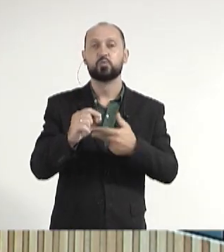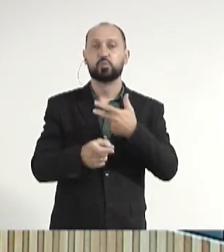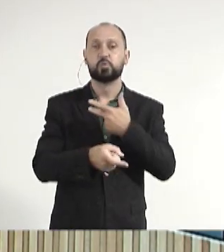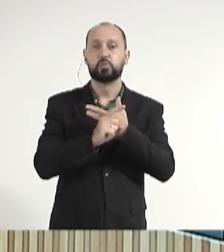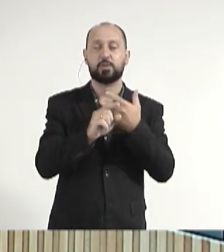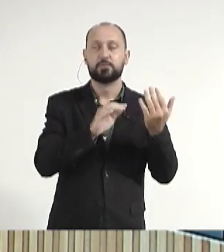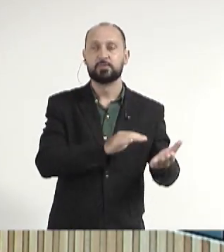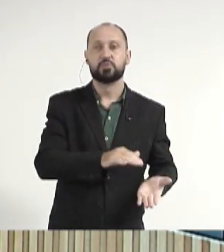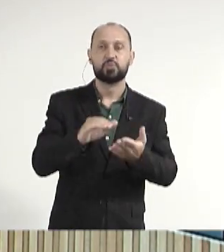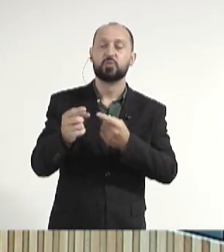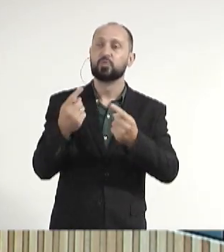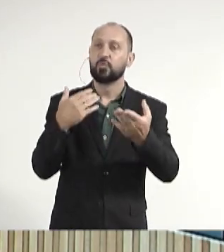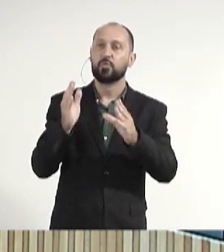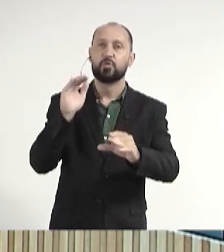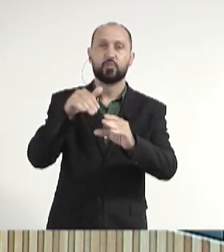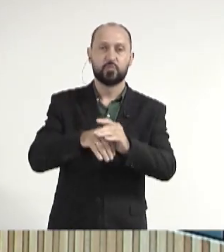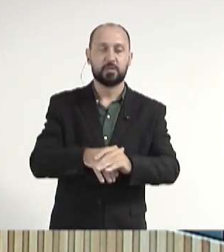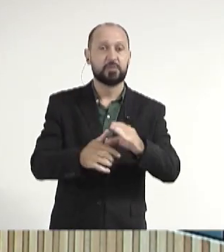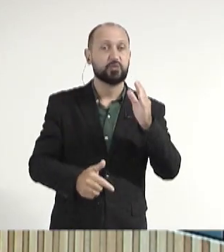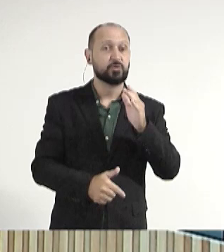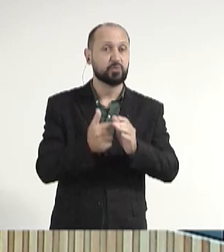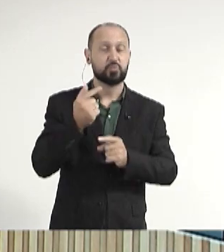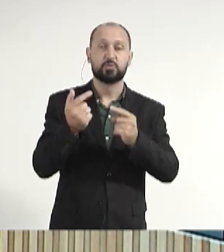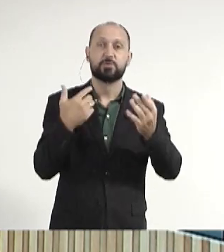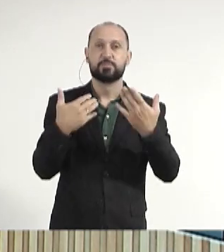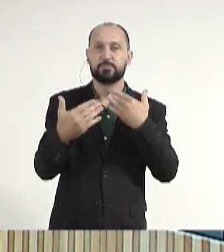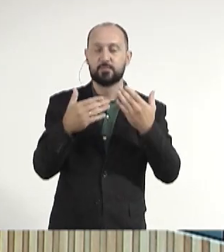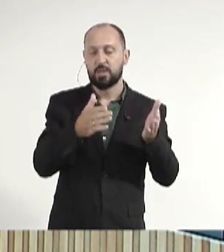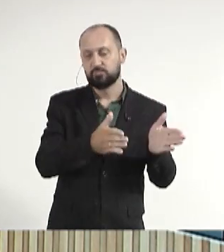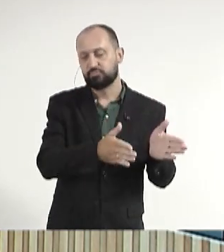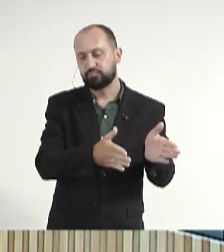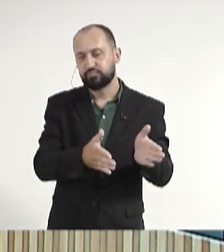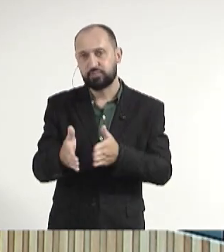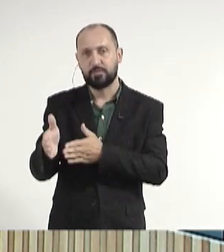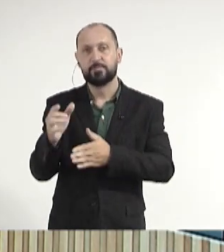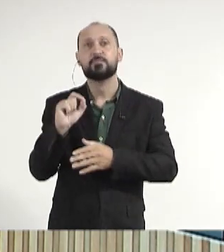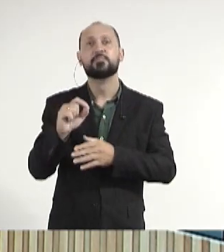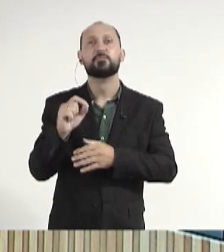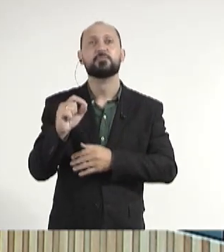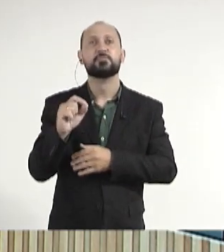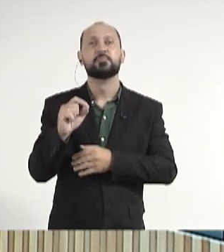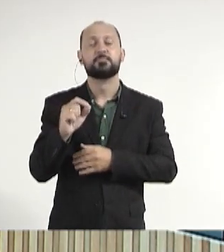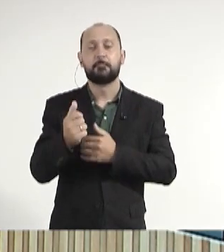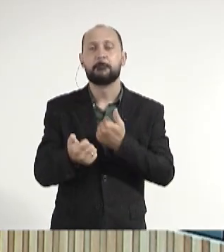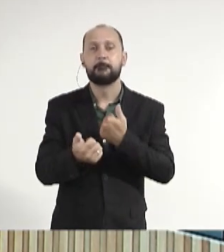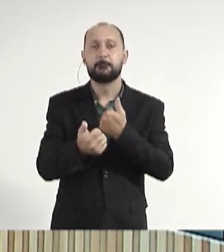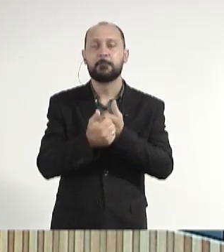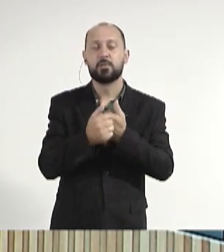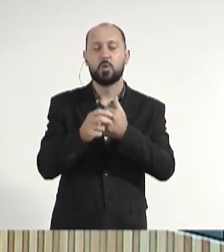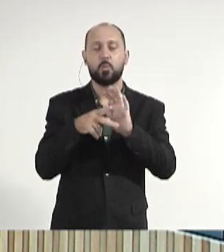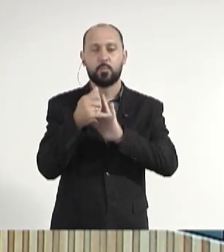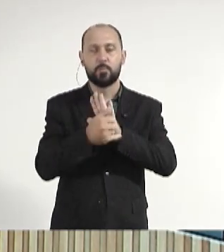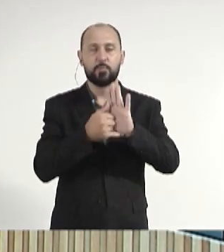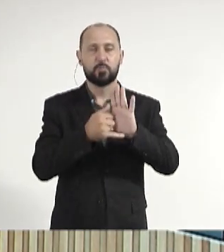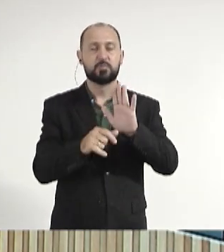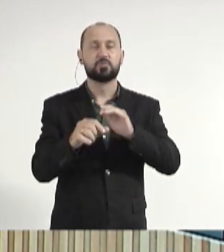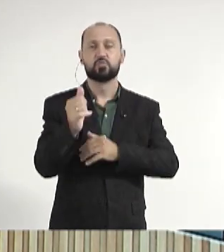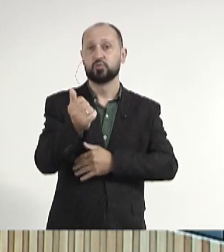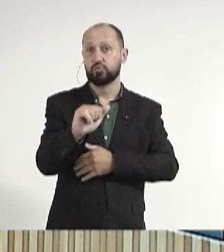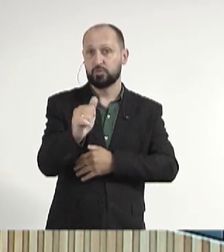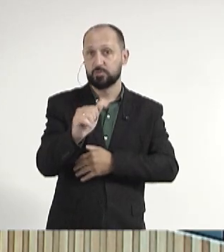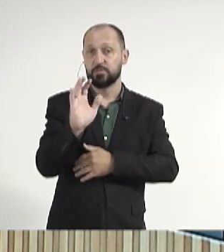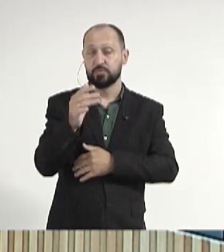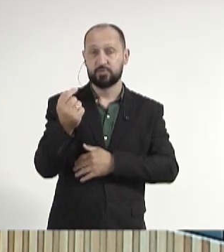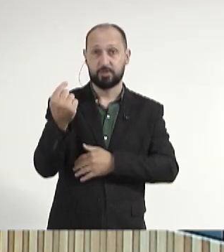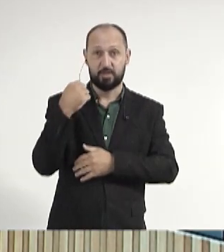Poder Executivo, discutido, votado e aprovado em segunda discussão, está tramitando de maneira muito próxima ao projeto de lei complementar de número 11,